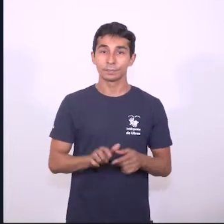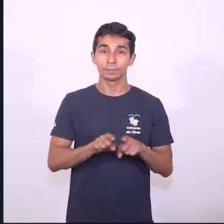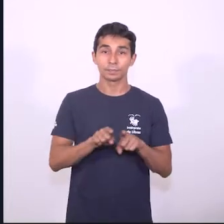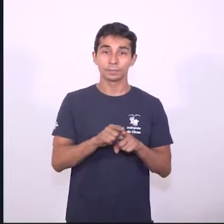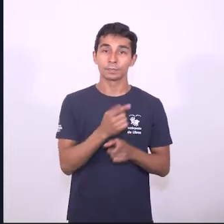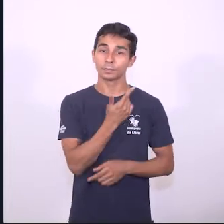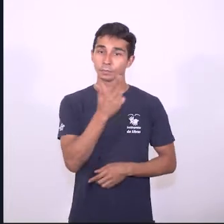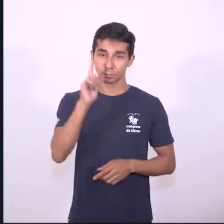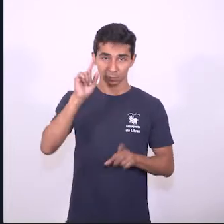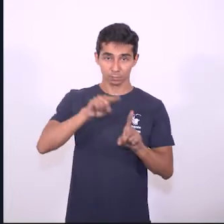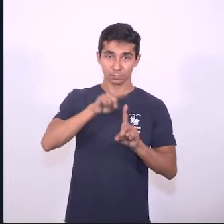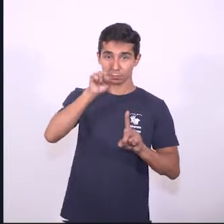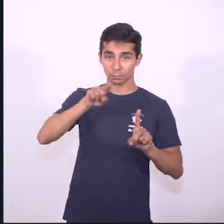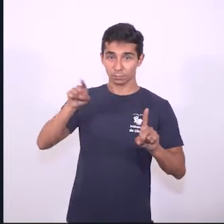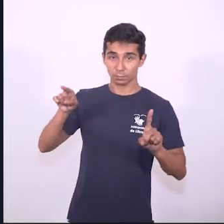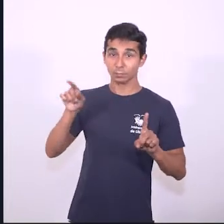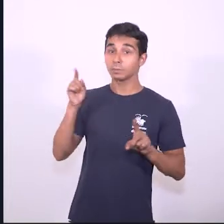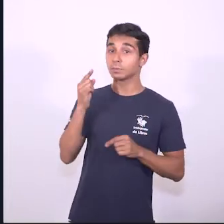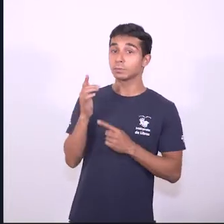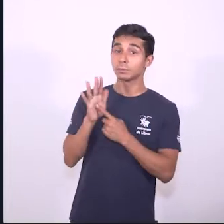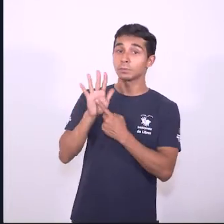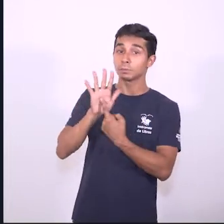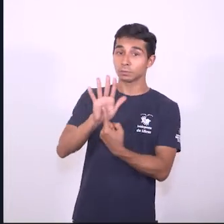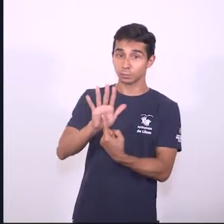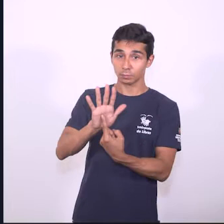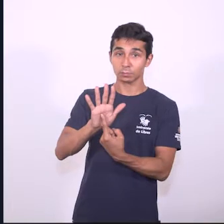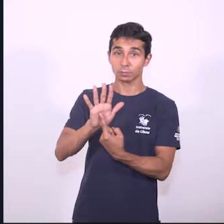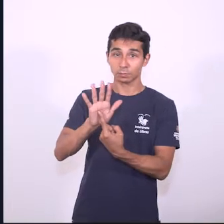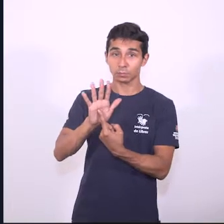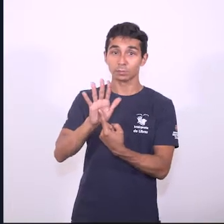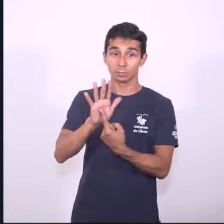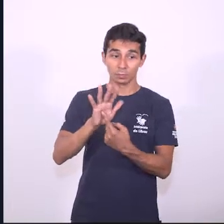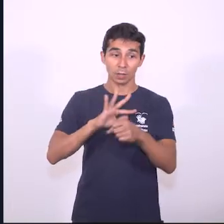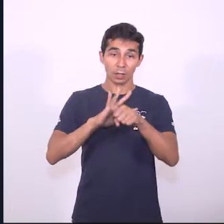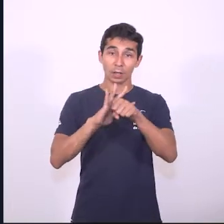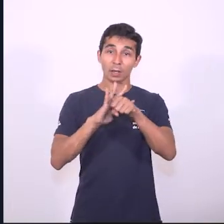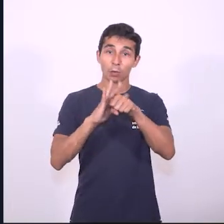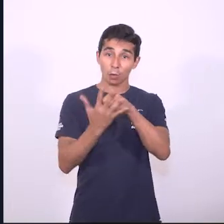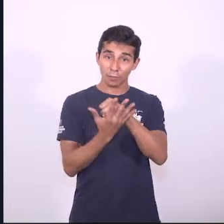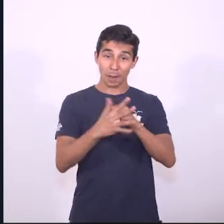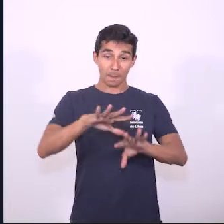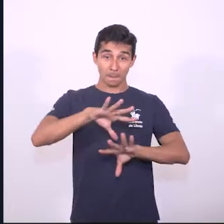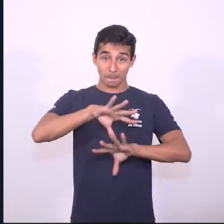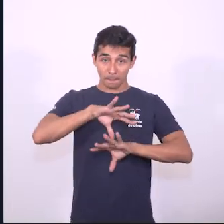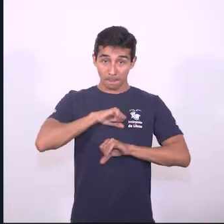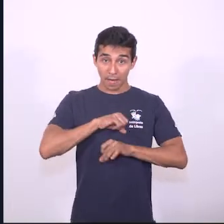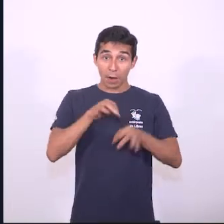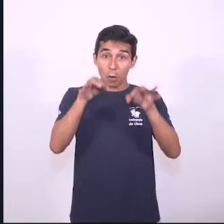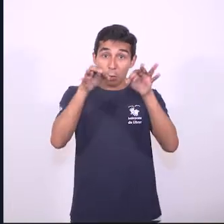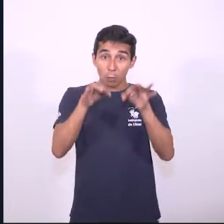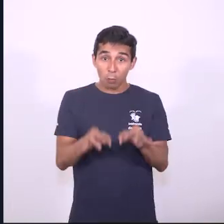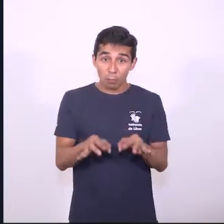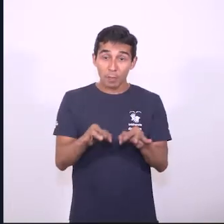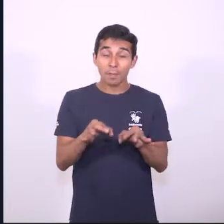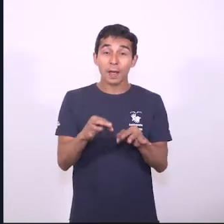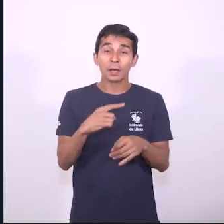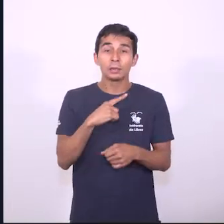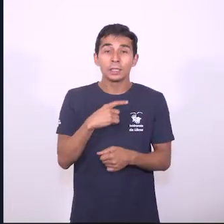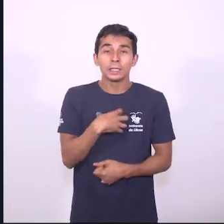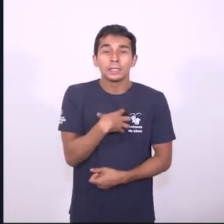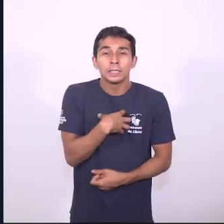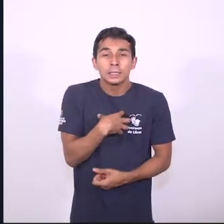pirâmide que nós temos na distribuição de casos confirmados de Covid com o início de sintomas